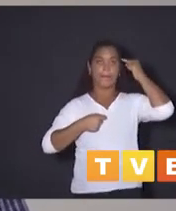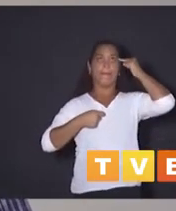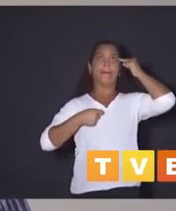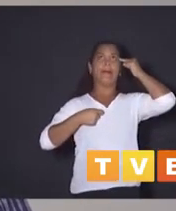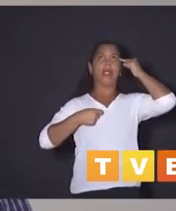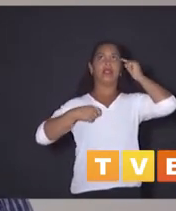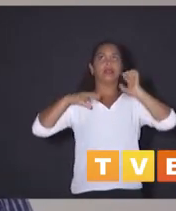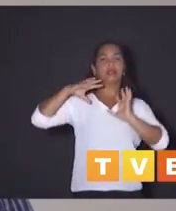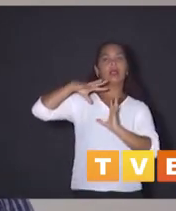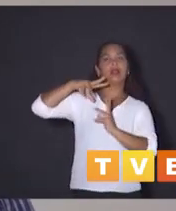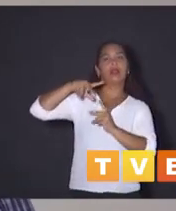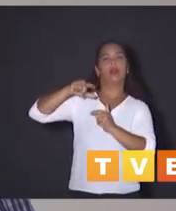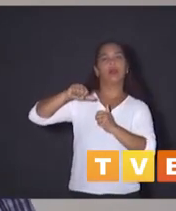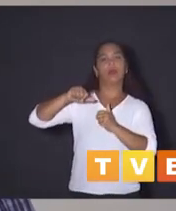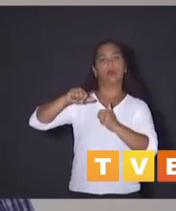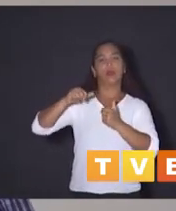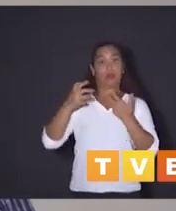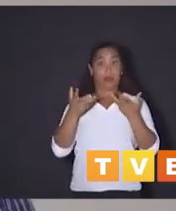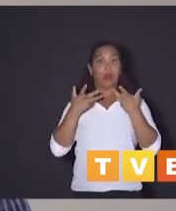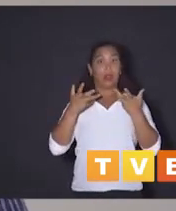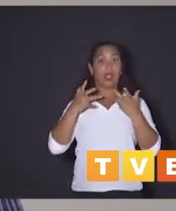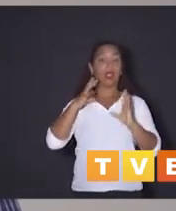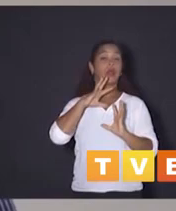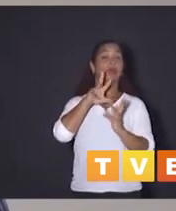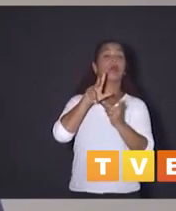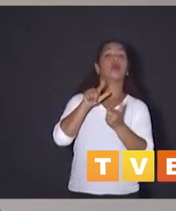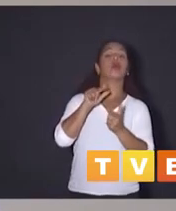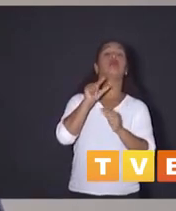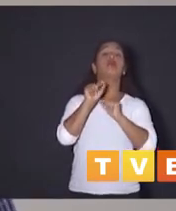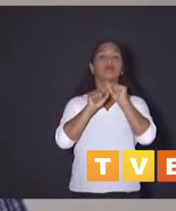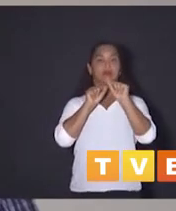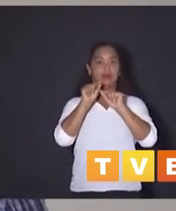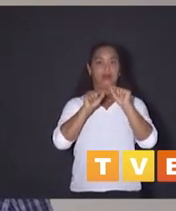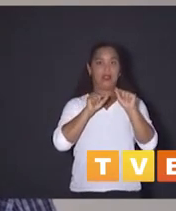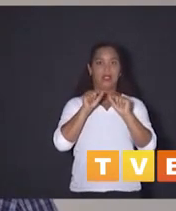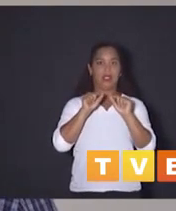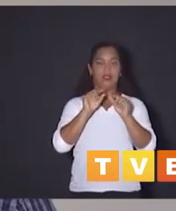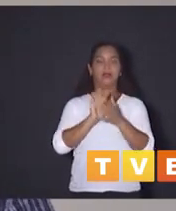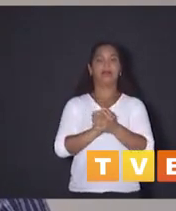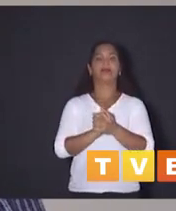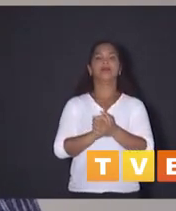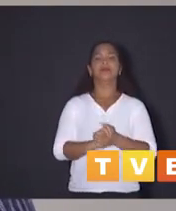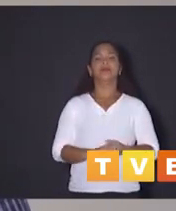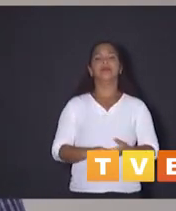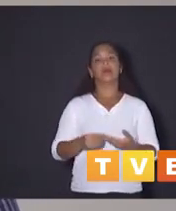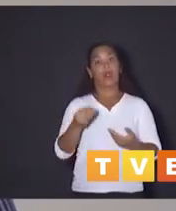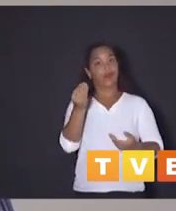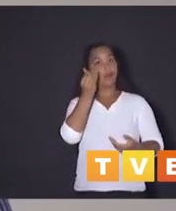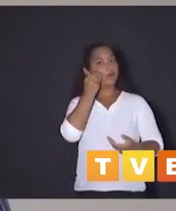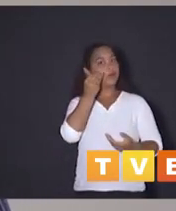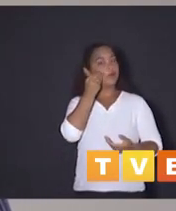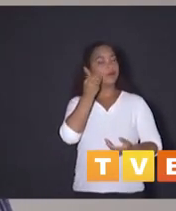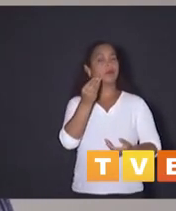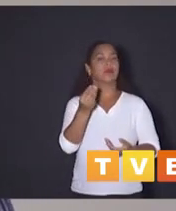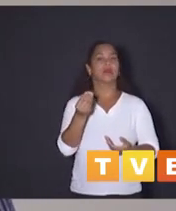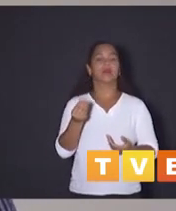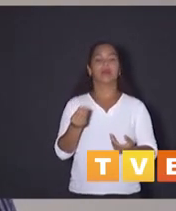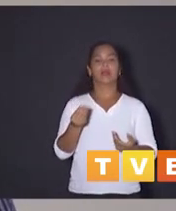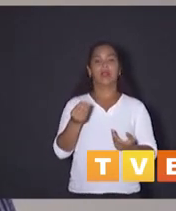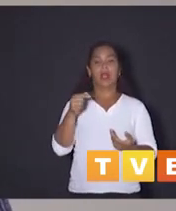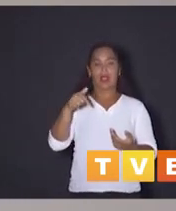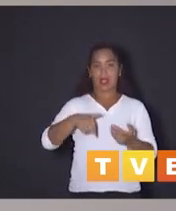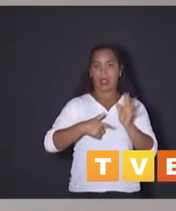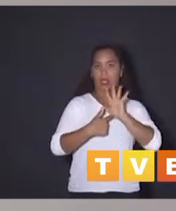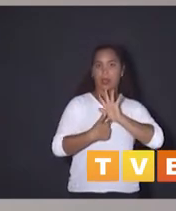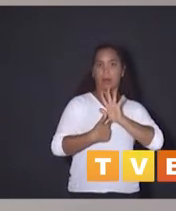talvez aquilo que a gente quer desse mundo então eu vou tentar que sem nenhuma pretensão de de de